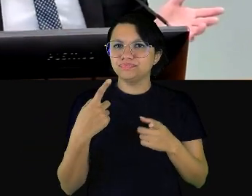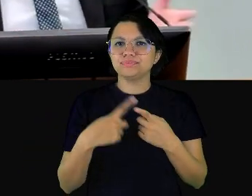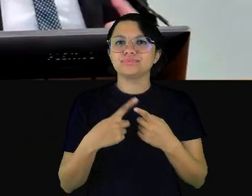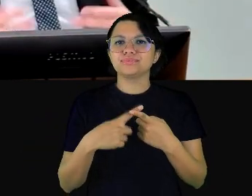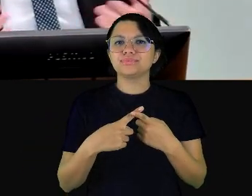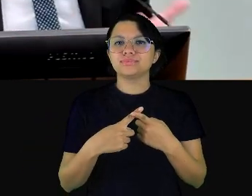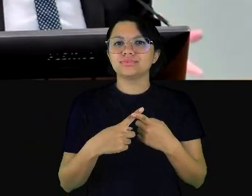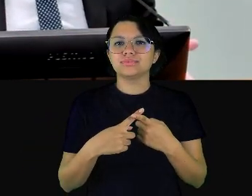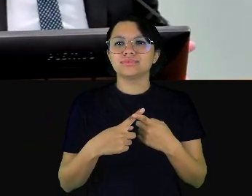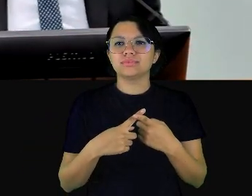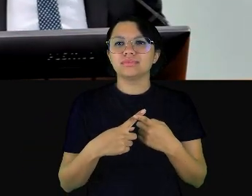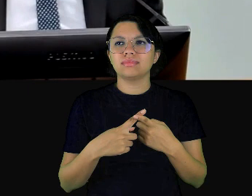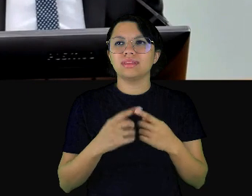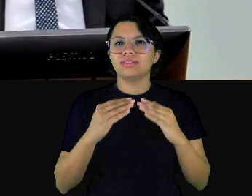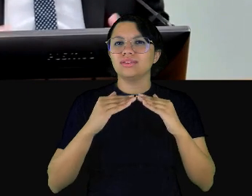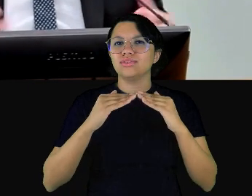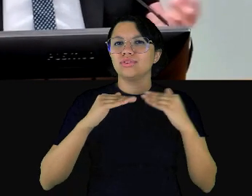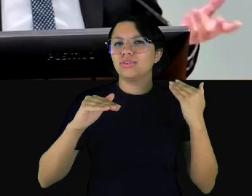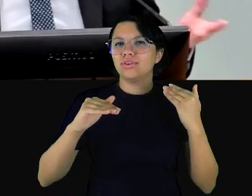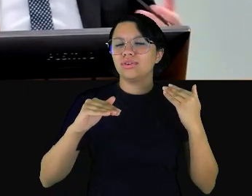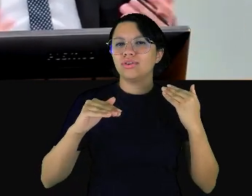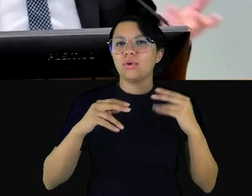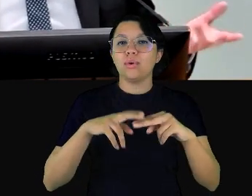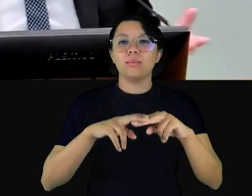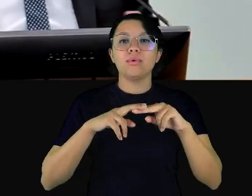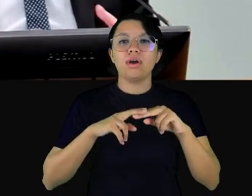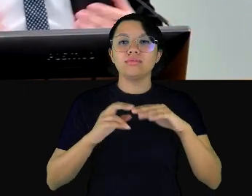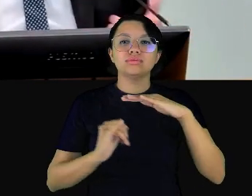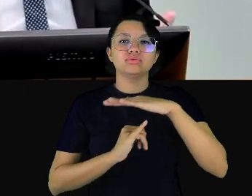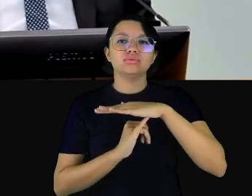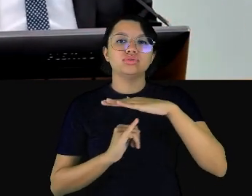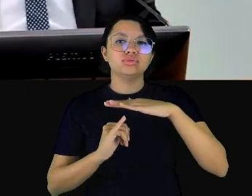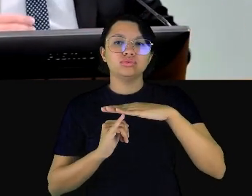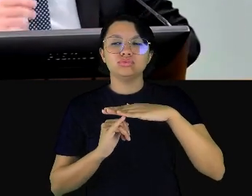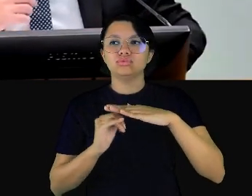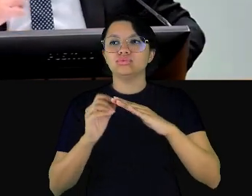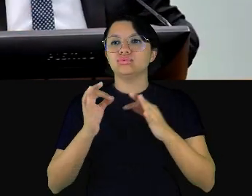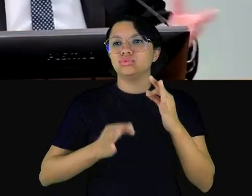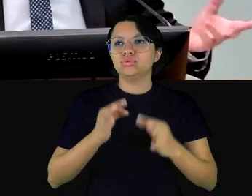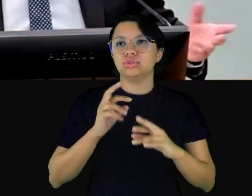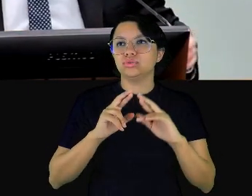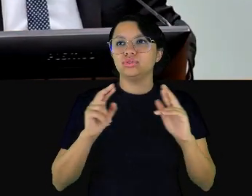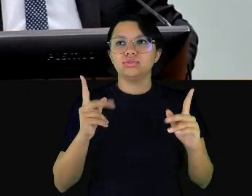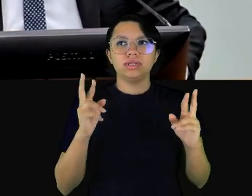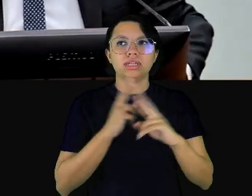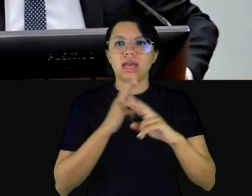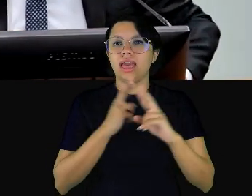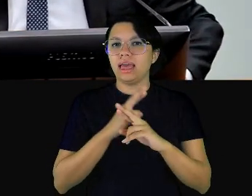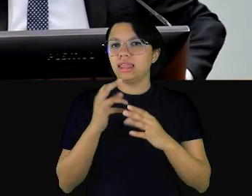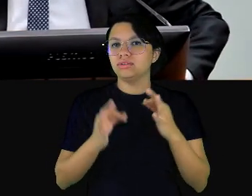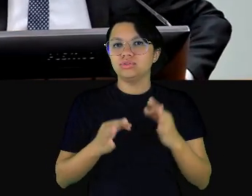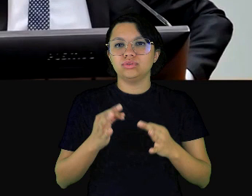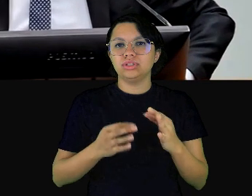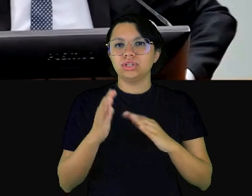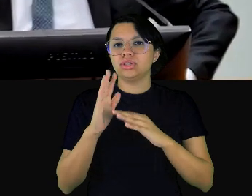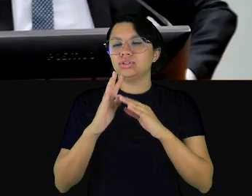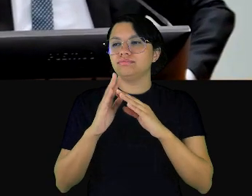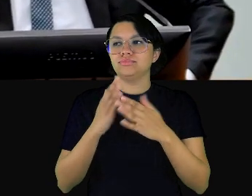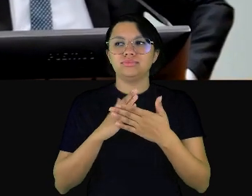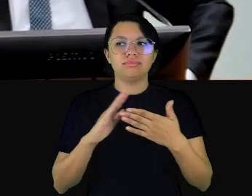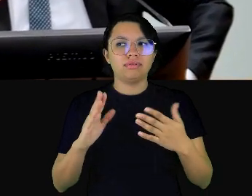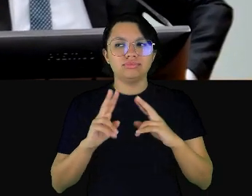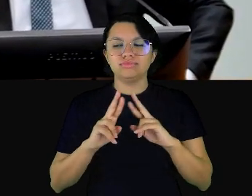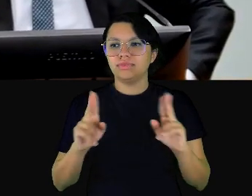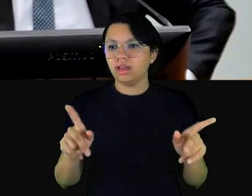que essa incongruência, ela decorre não só dos institutos jurídicos diferentes, das relações jurídicas de partes diferentes, mas também